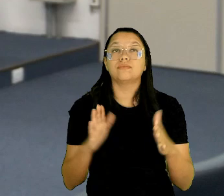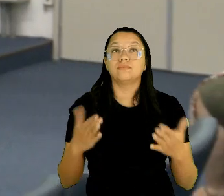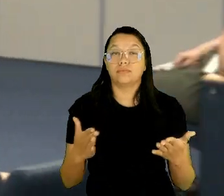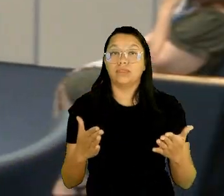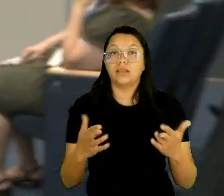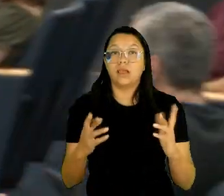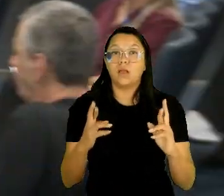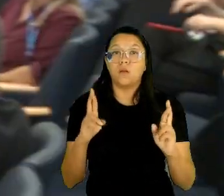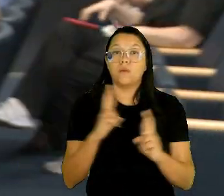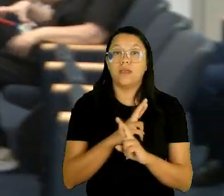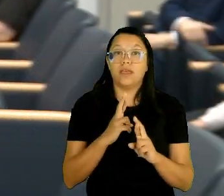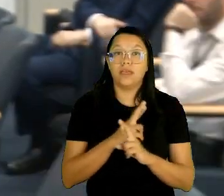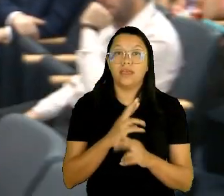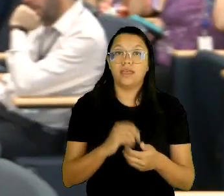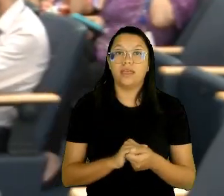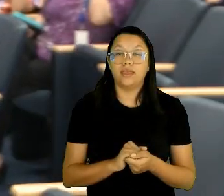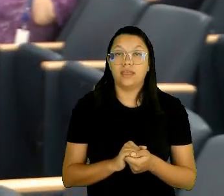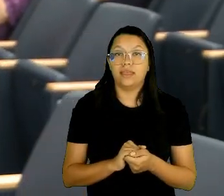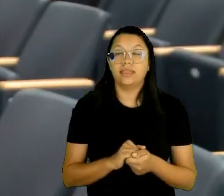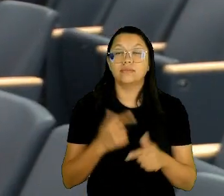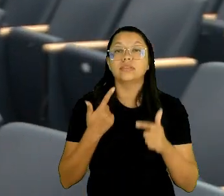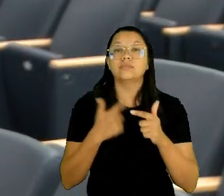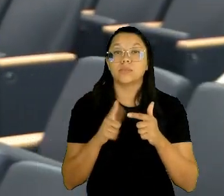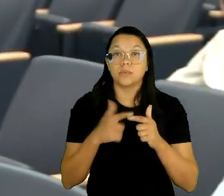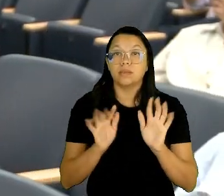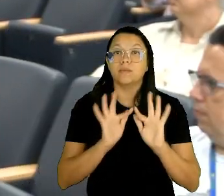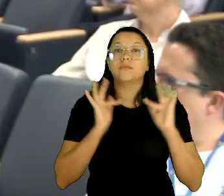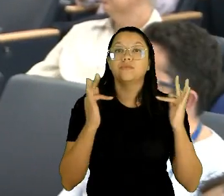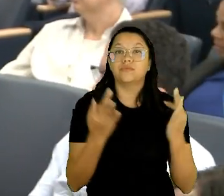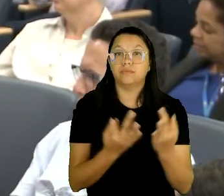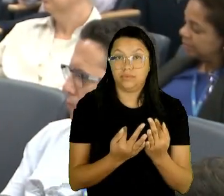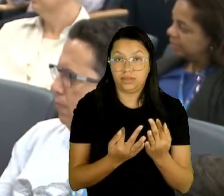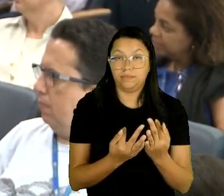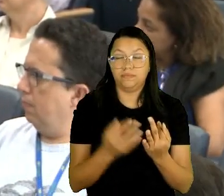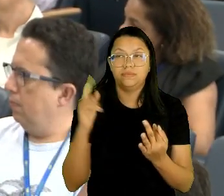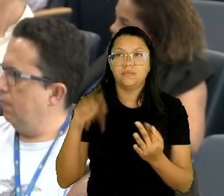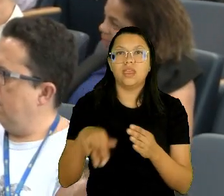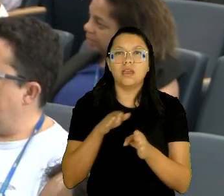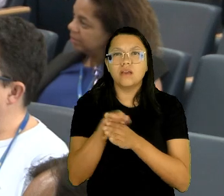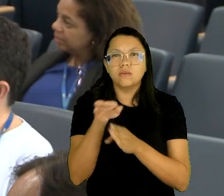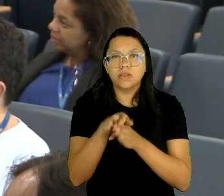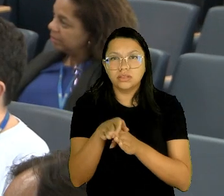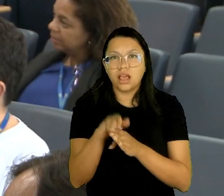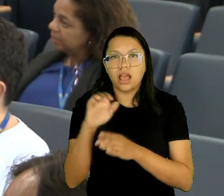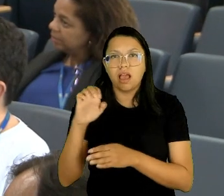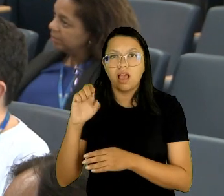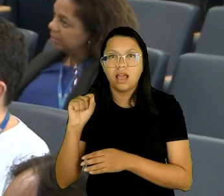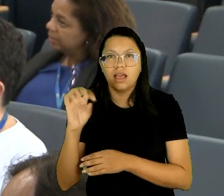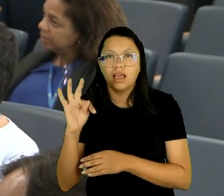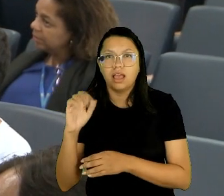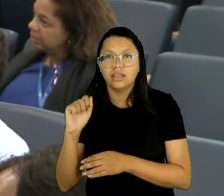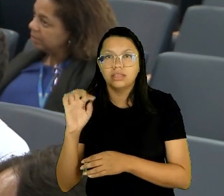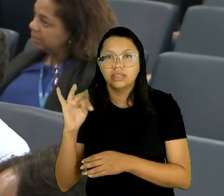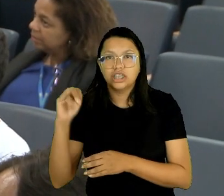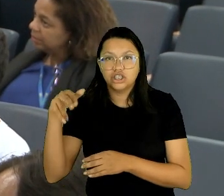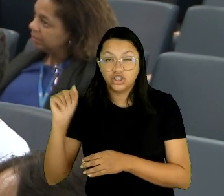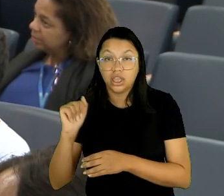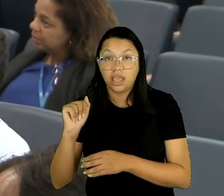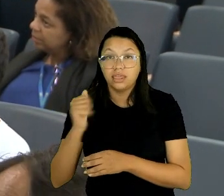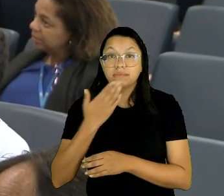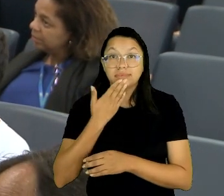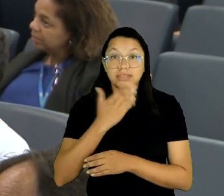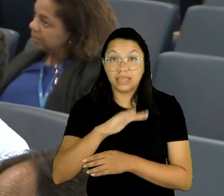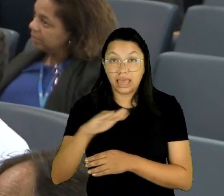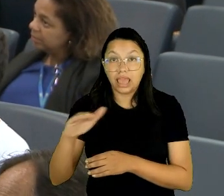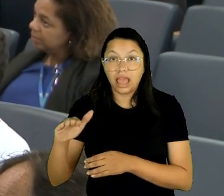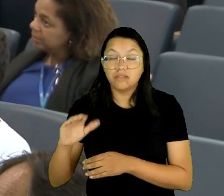Oi. Doutora, no caso de dislipidemia familiar, e é recomendável a estatina